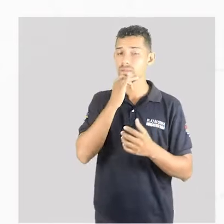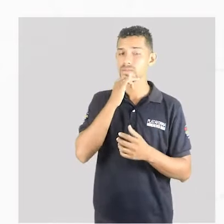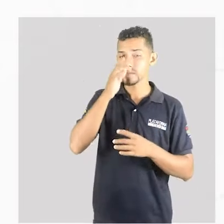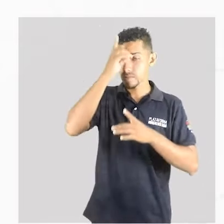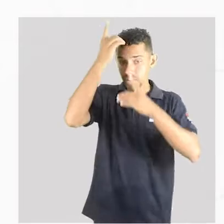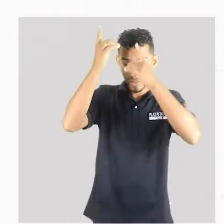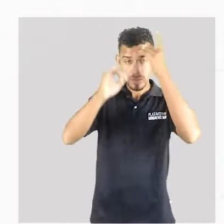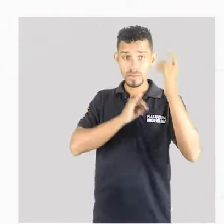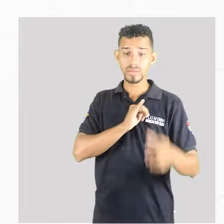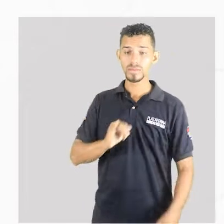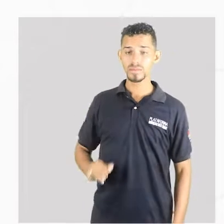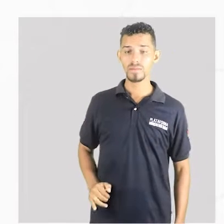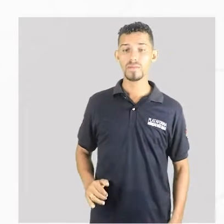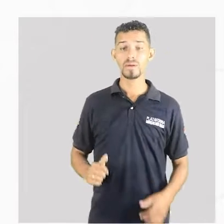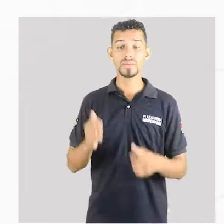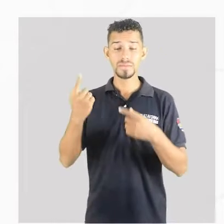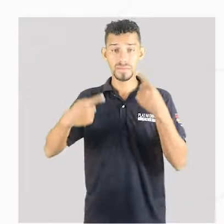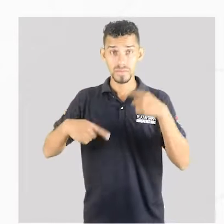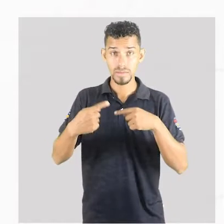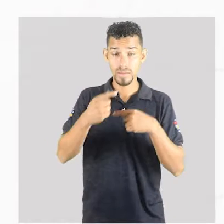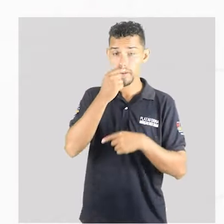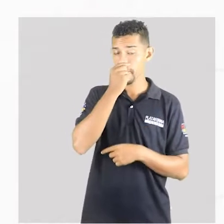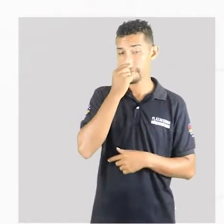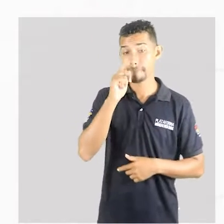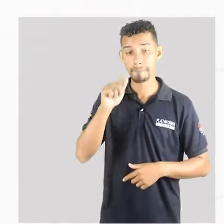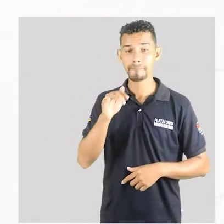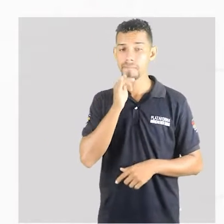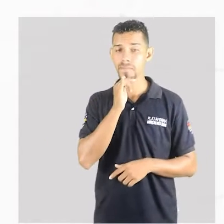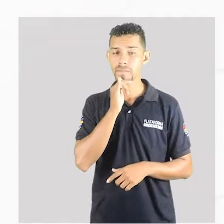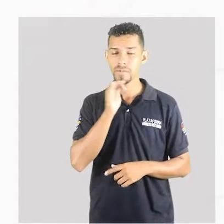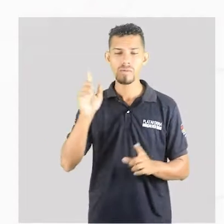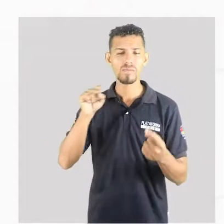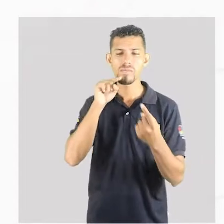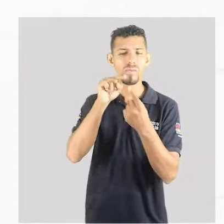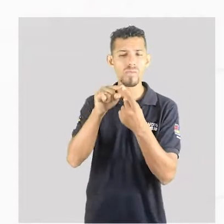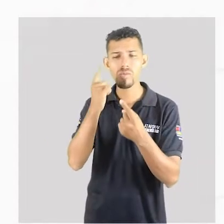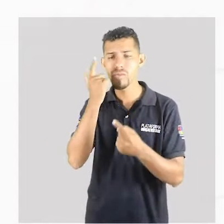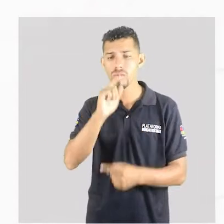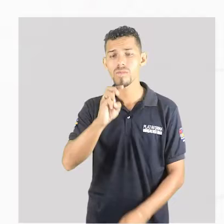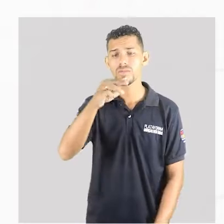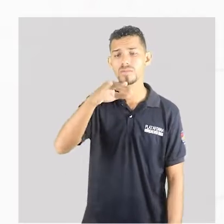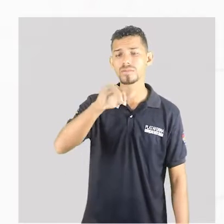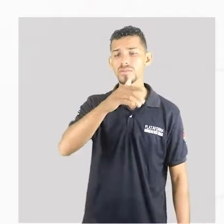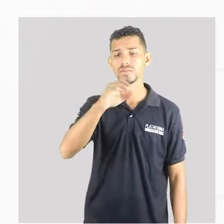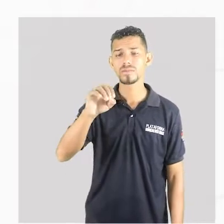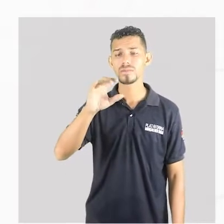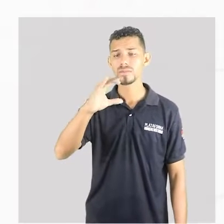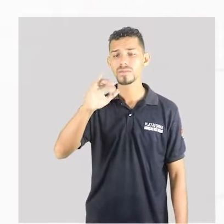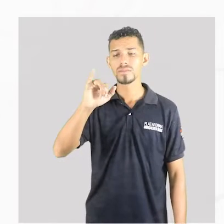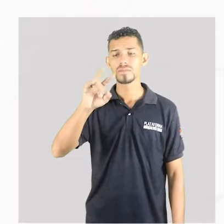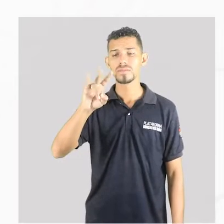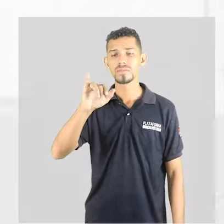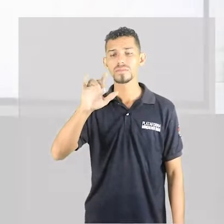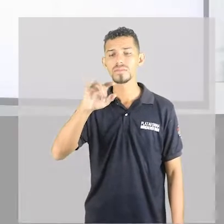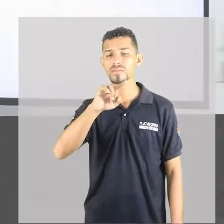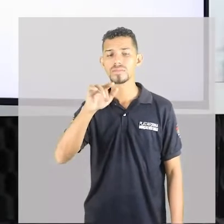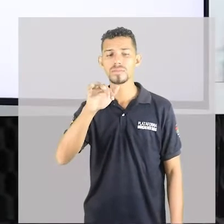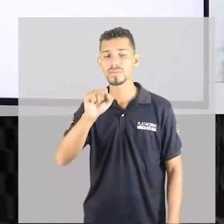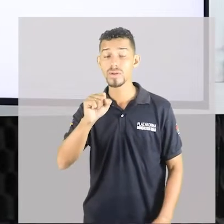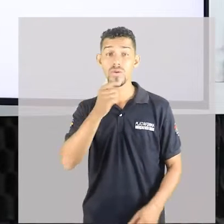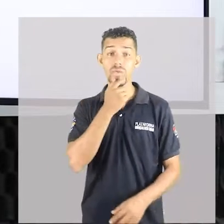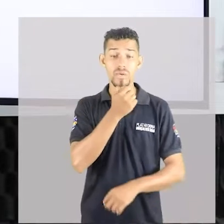esse imperialismo? Então, o discurso do imperialismo era a missão civilizadora do homem branco,